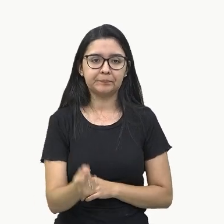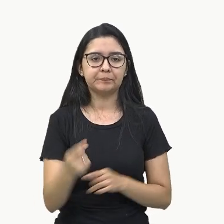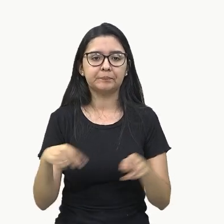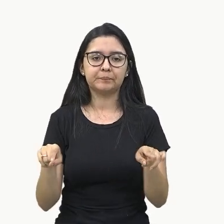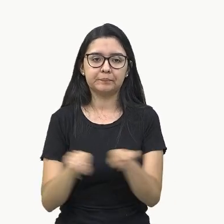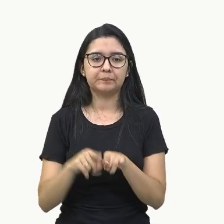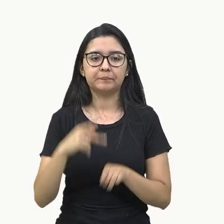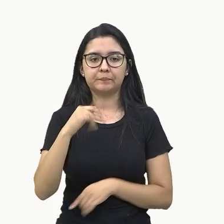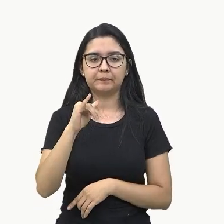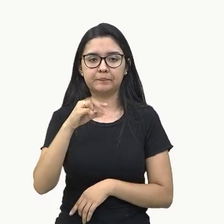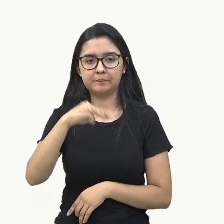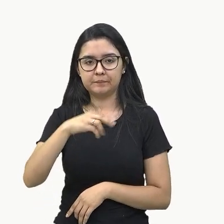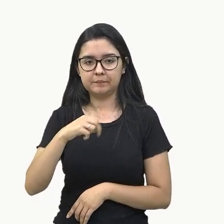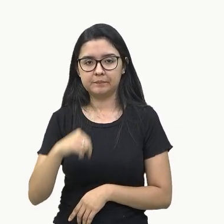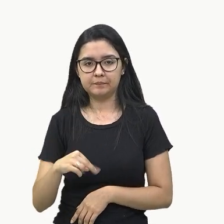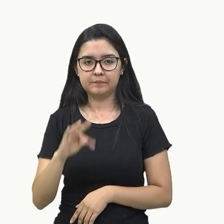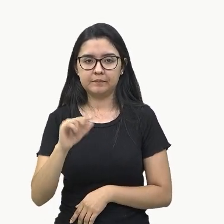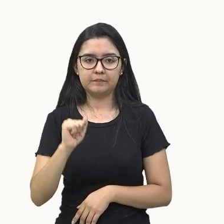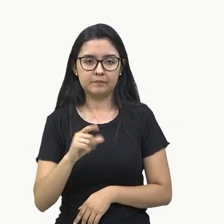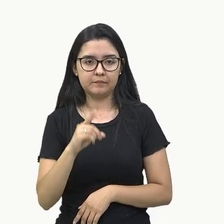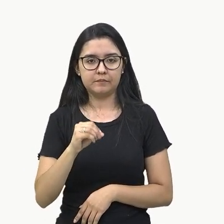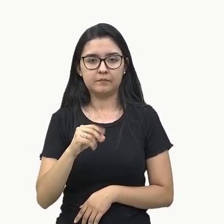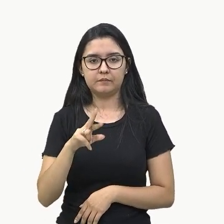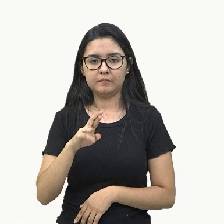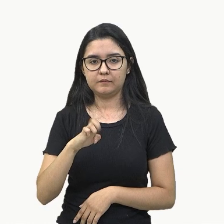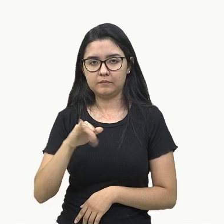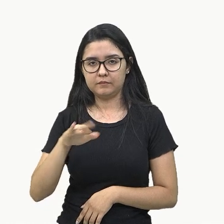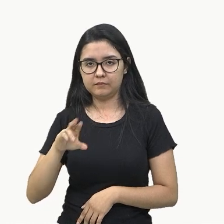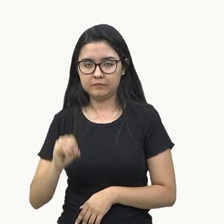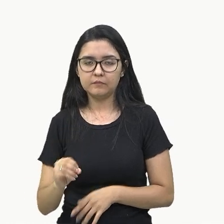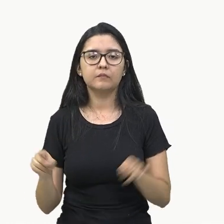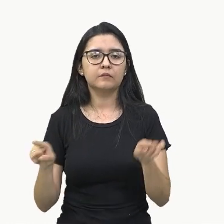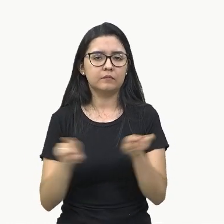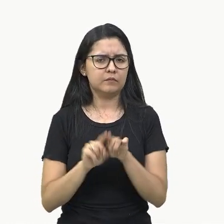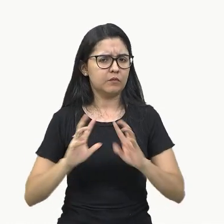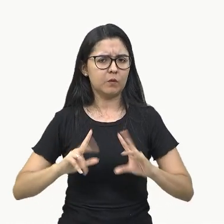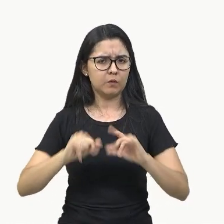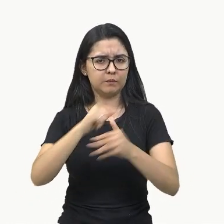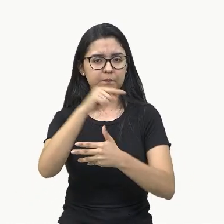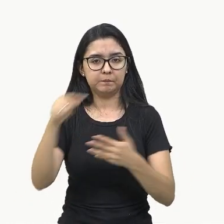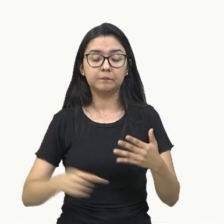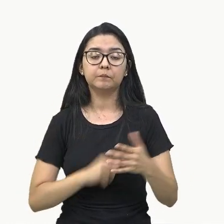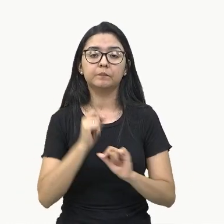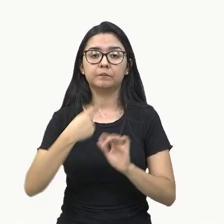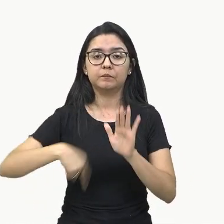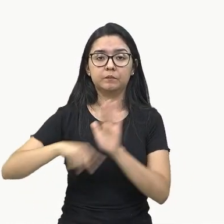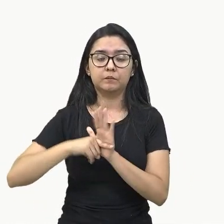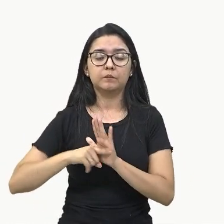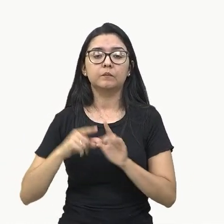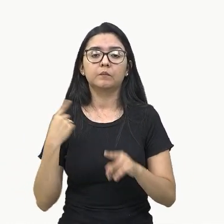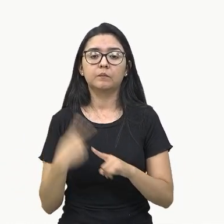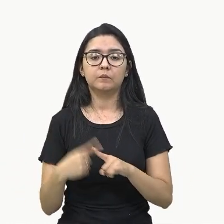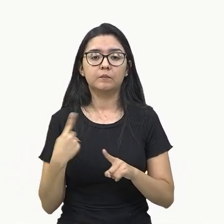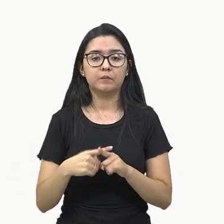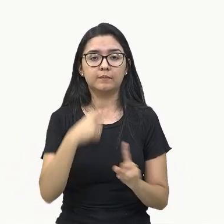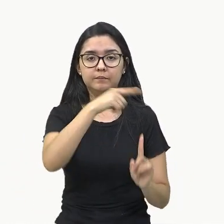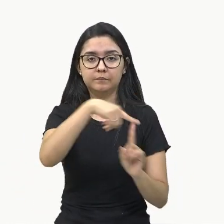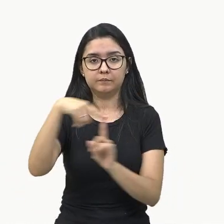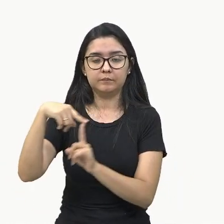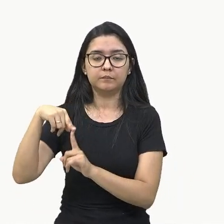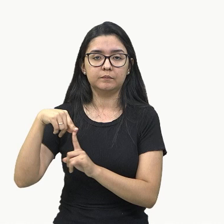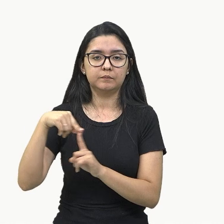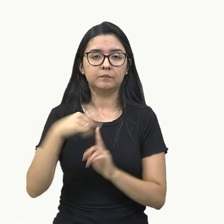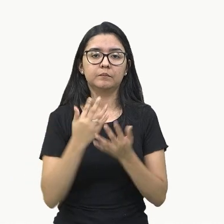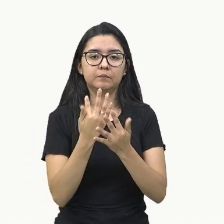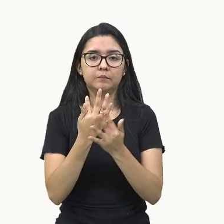pimenta do reino, ali aquele condimento que vem da planta, todos eles levam hífen porque espécies de